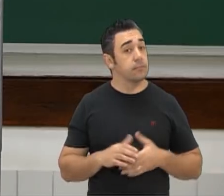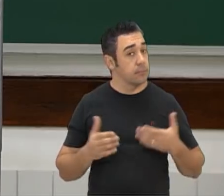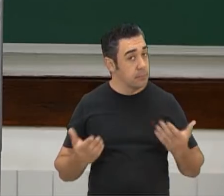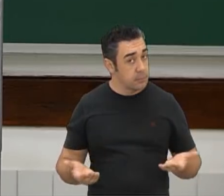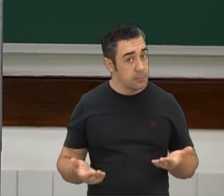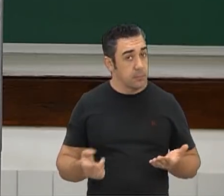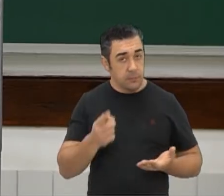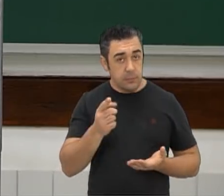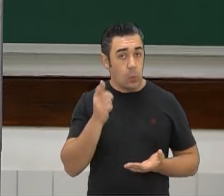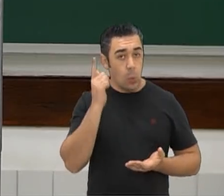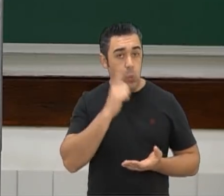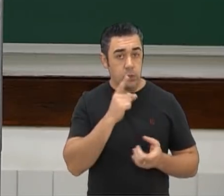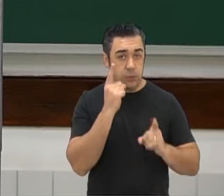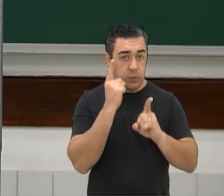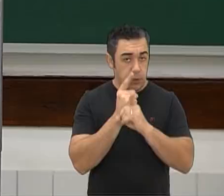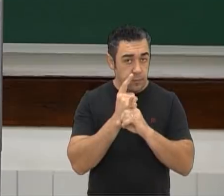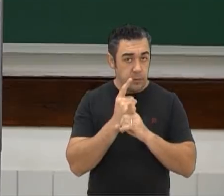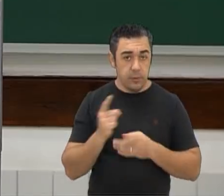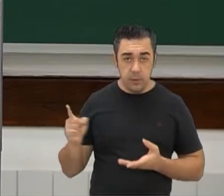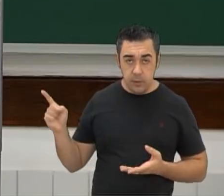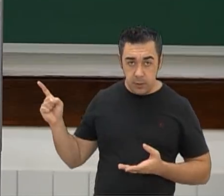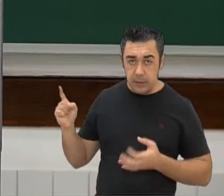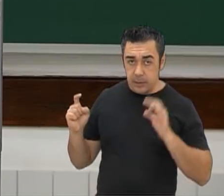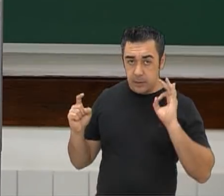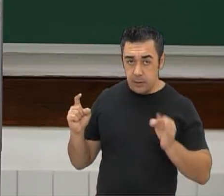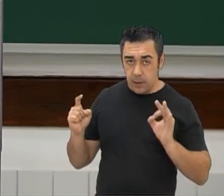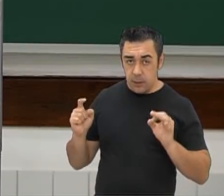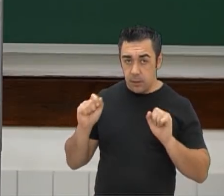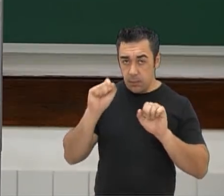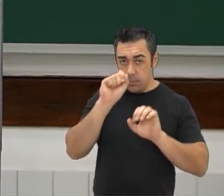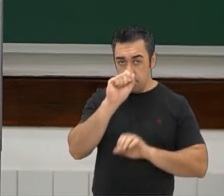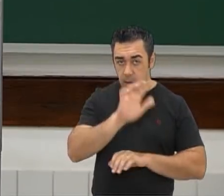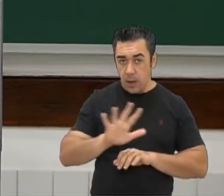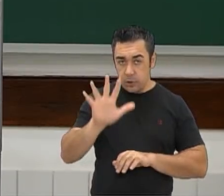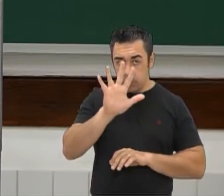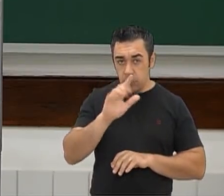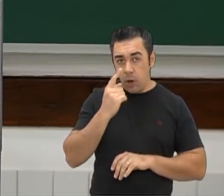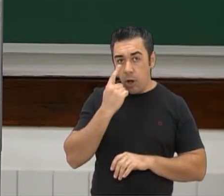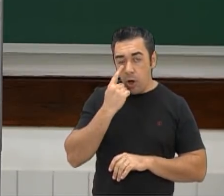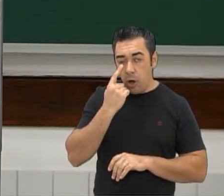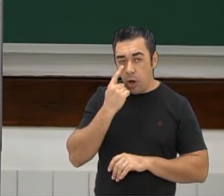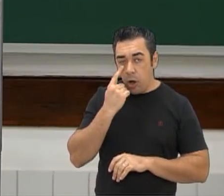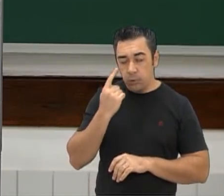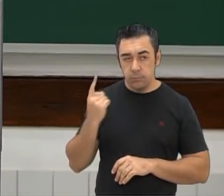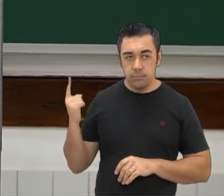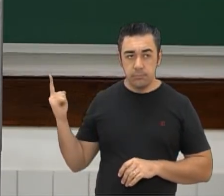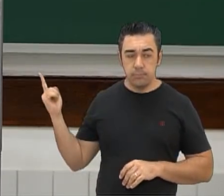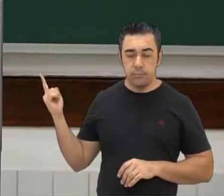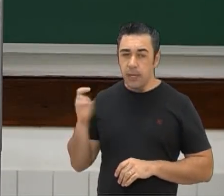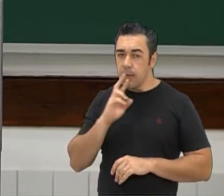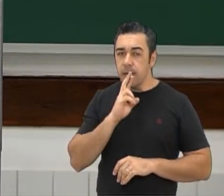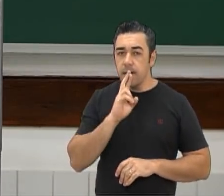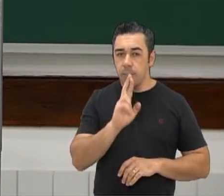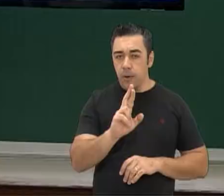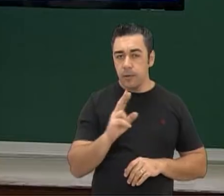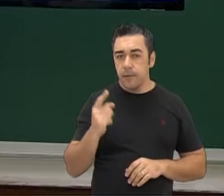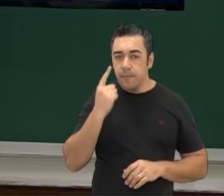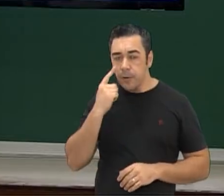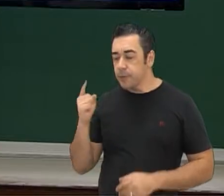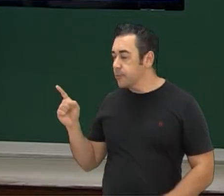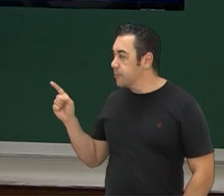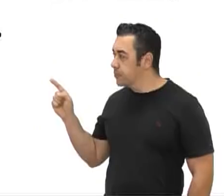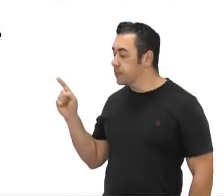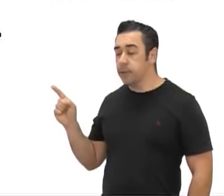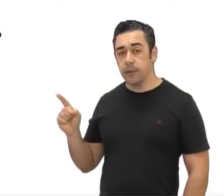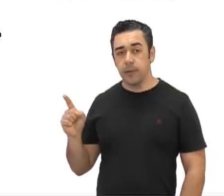Então, alunos, conseguiram identificar ali a imagem? Vem com o professor, vamos confirmar aqui, ó. Veja na tela. Ele